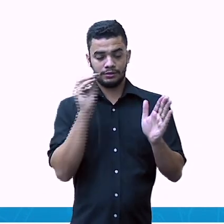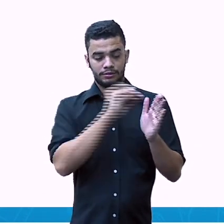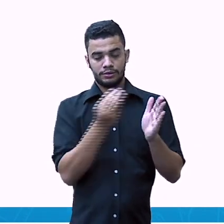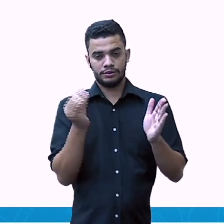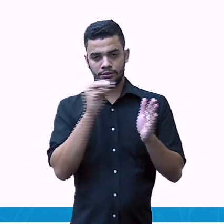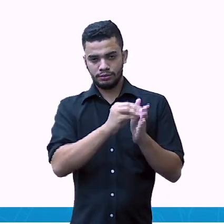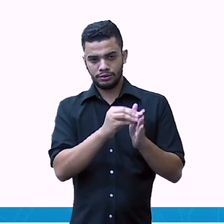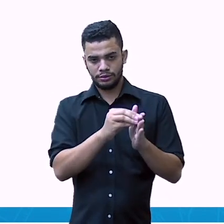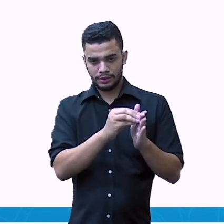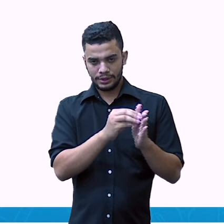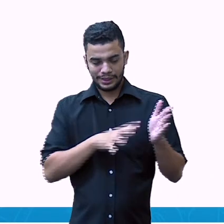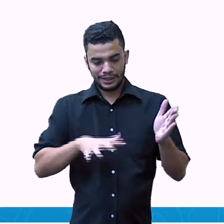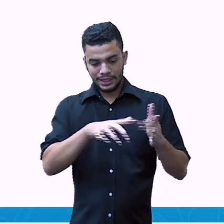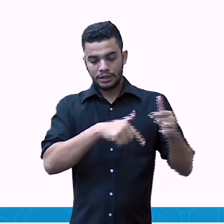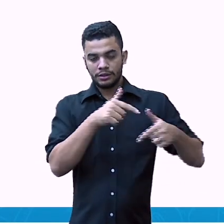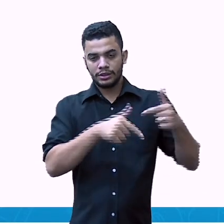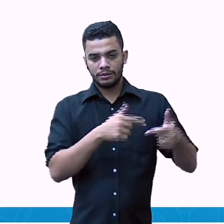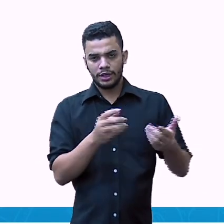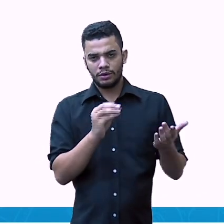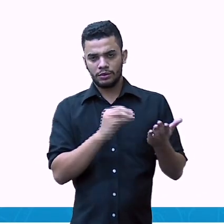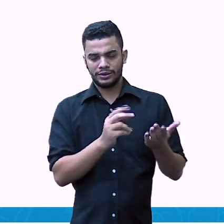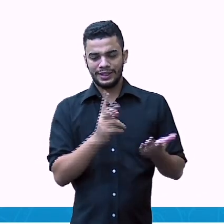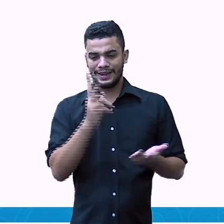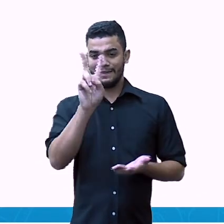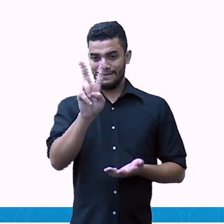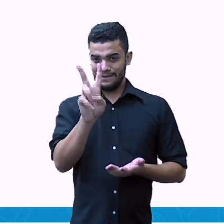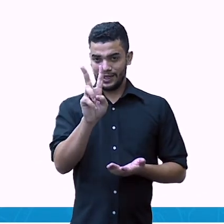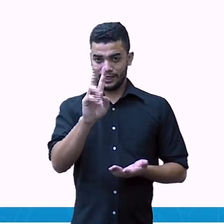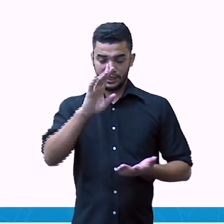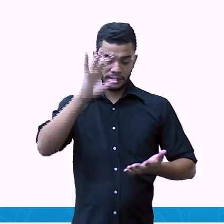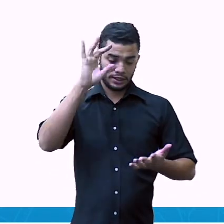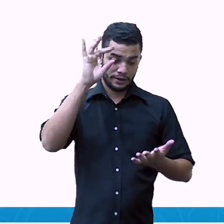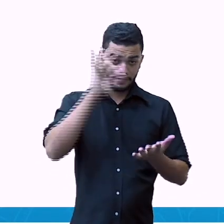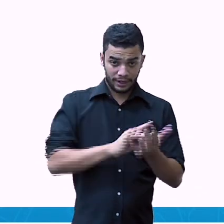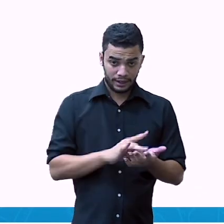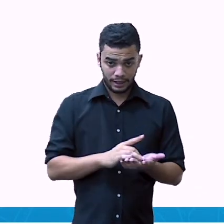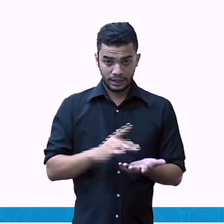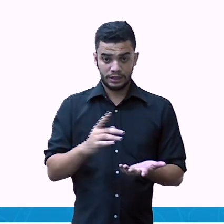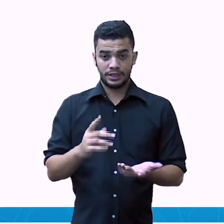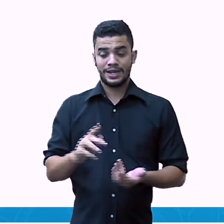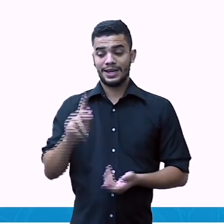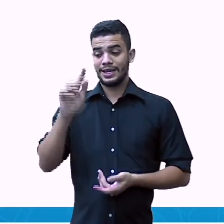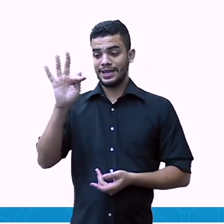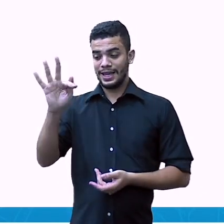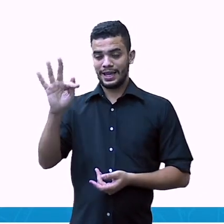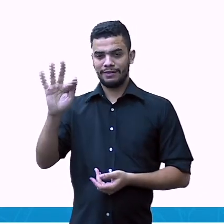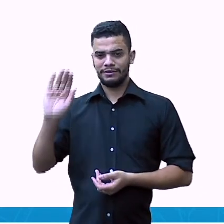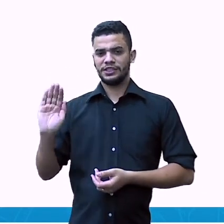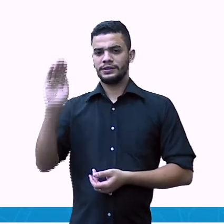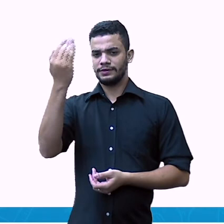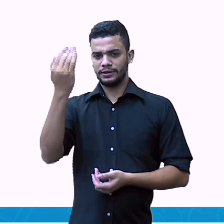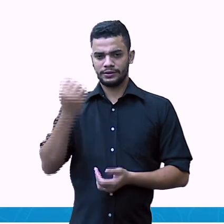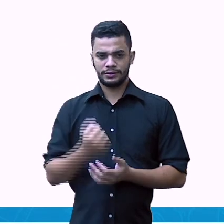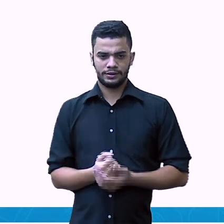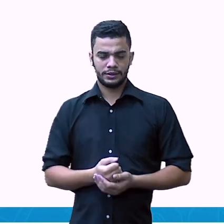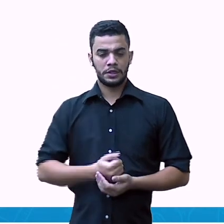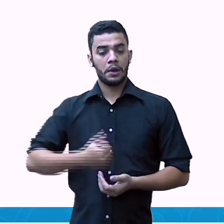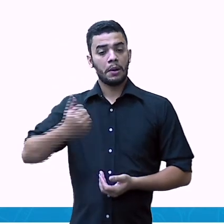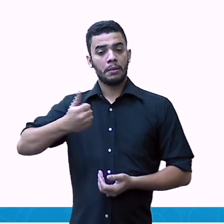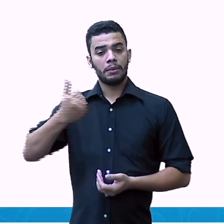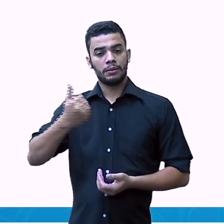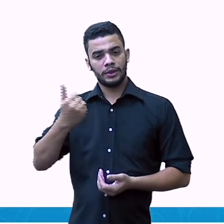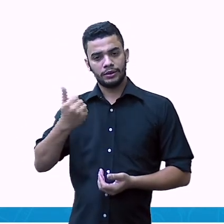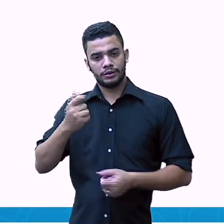verdadeiras e F para as falsas. Então vamos número 1. O trabalho na infância impossibilita o convívio com